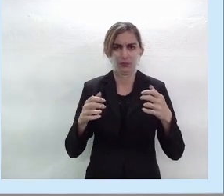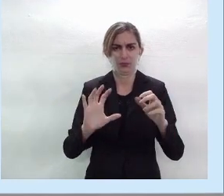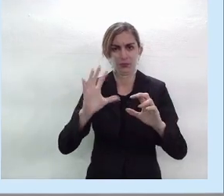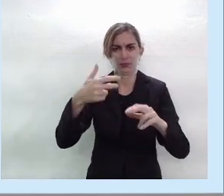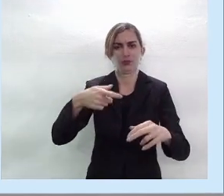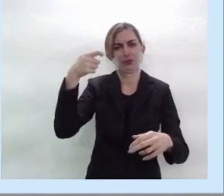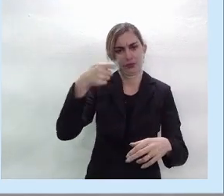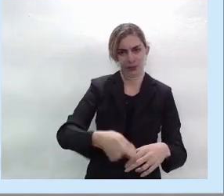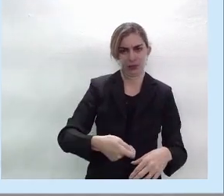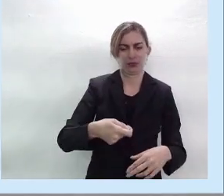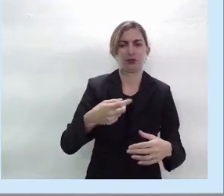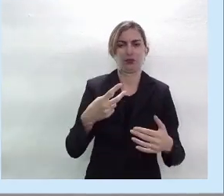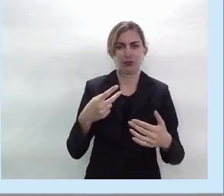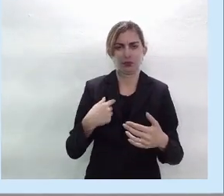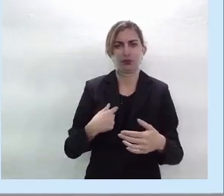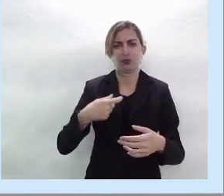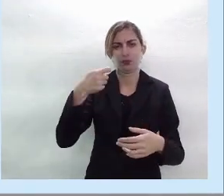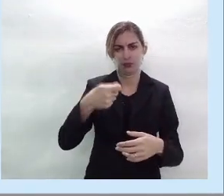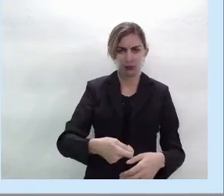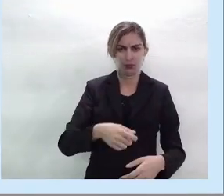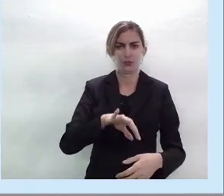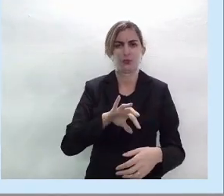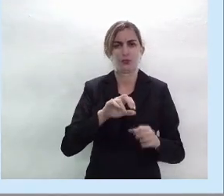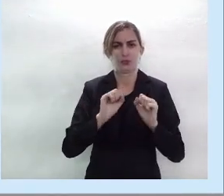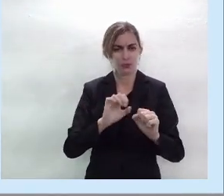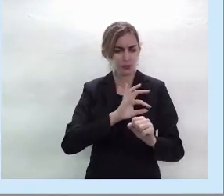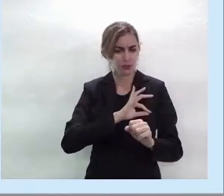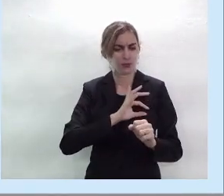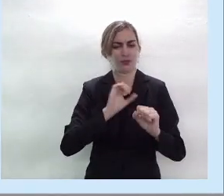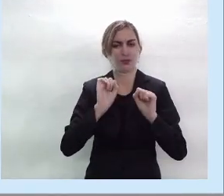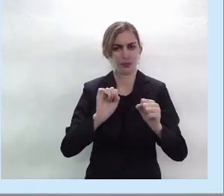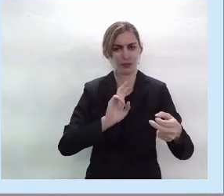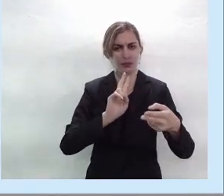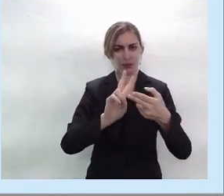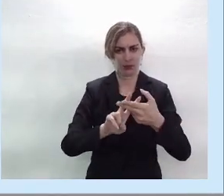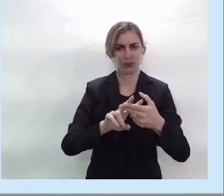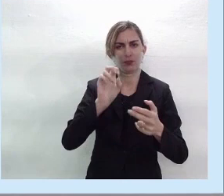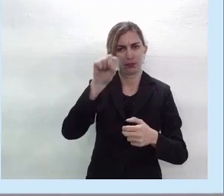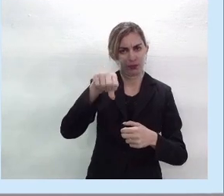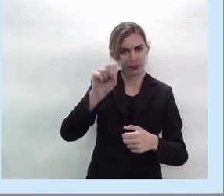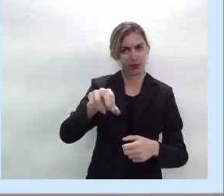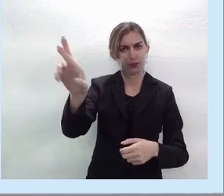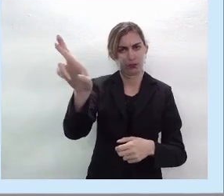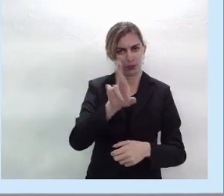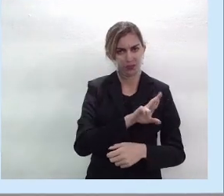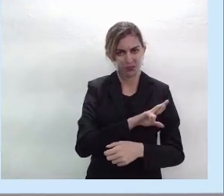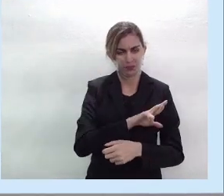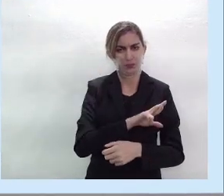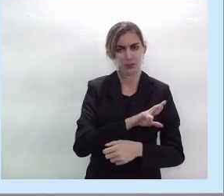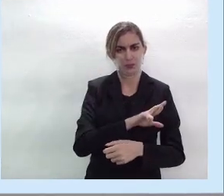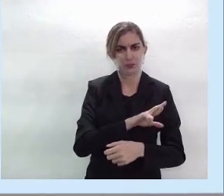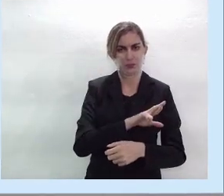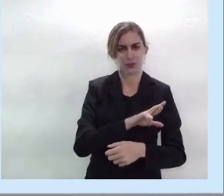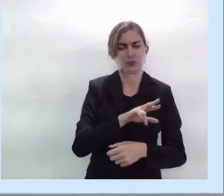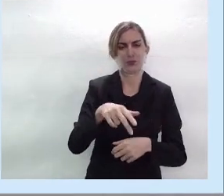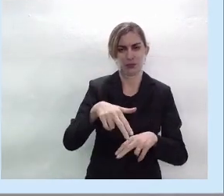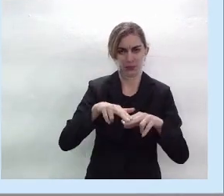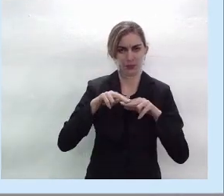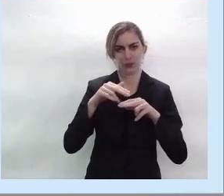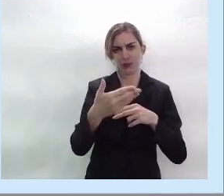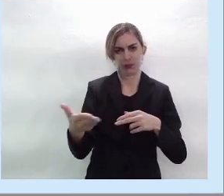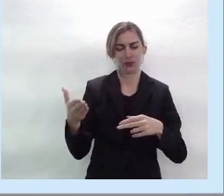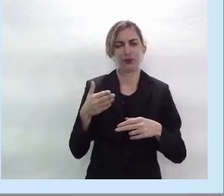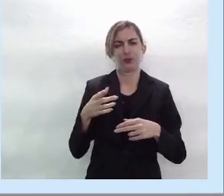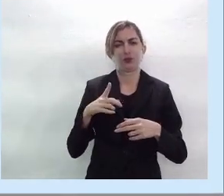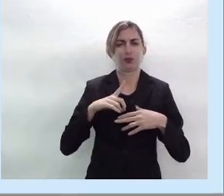de punição. Ou seja, a polícia pode sim deter a pessoa e a pessoa responder de modo criminal por isso, tá